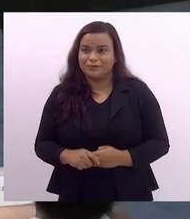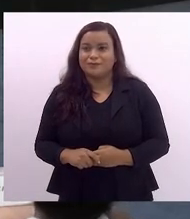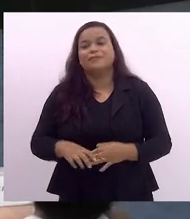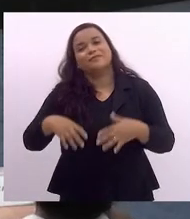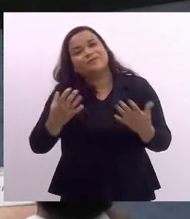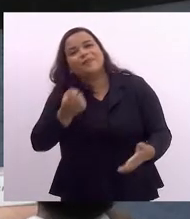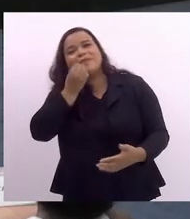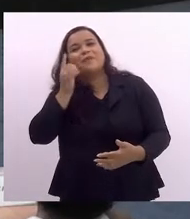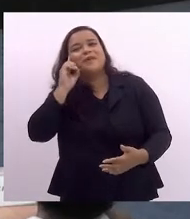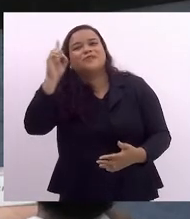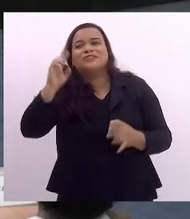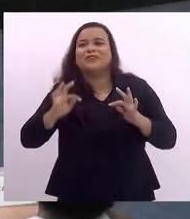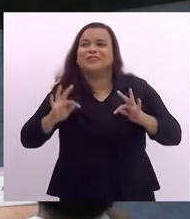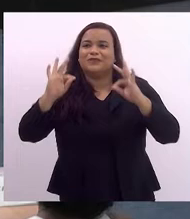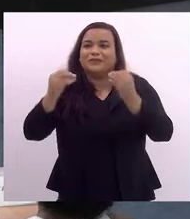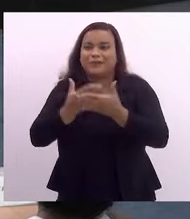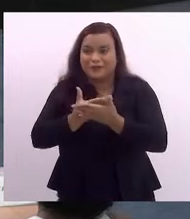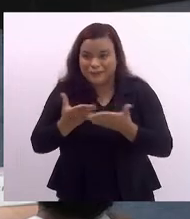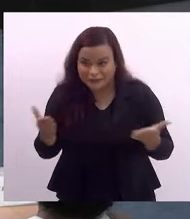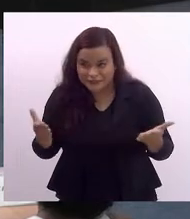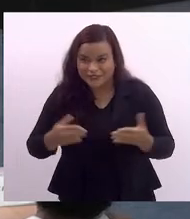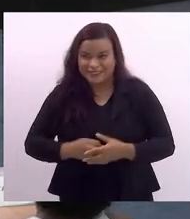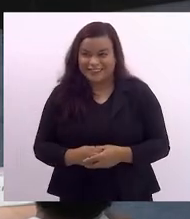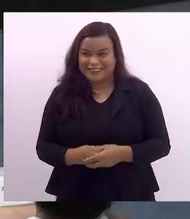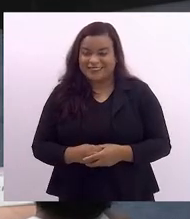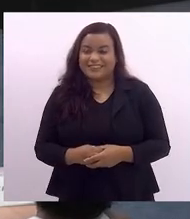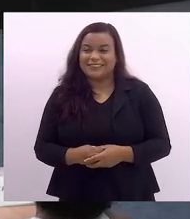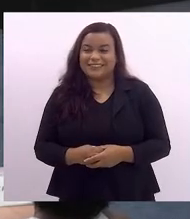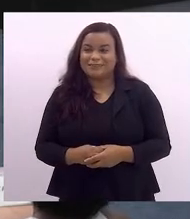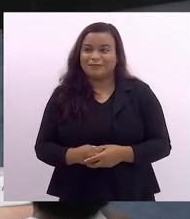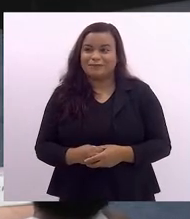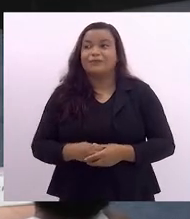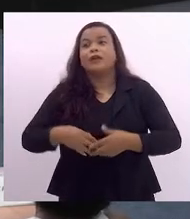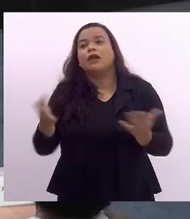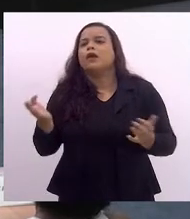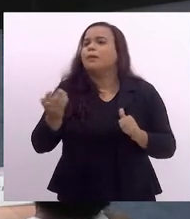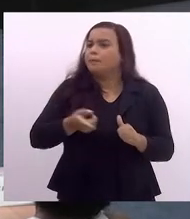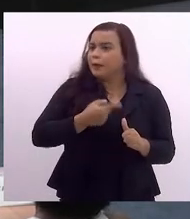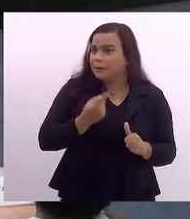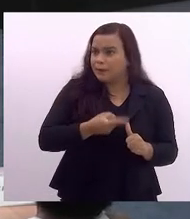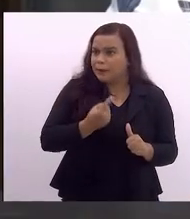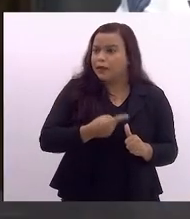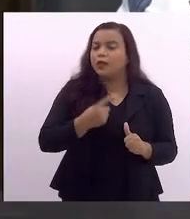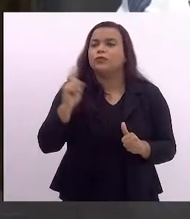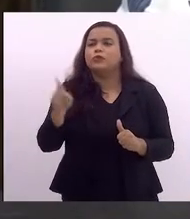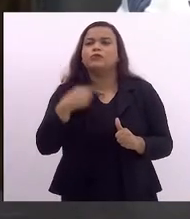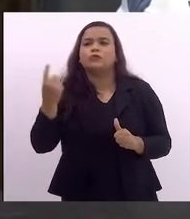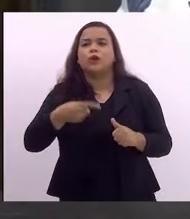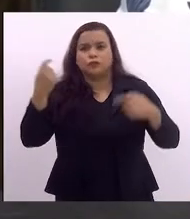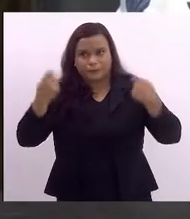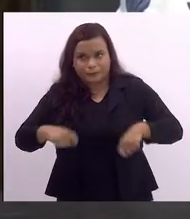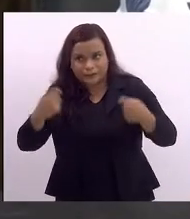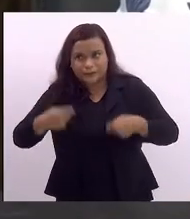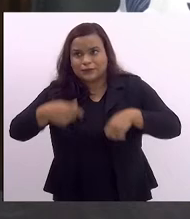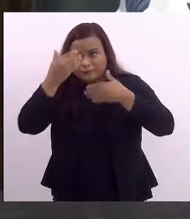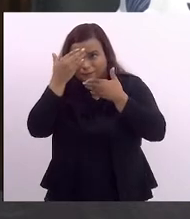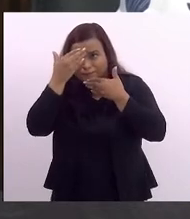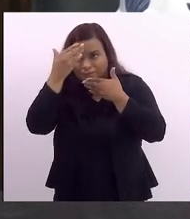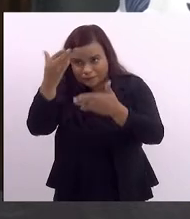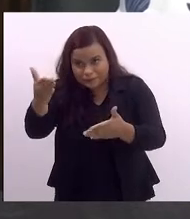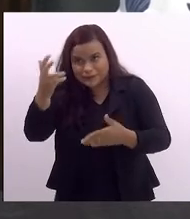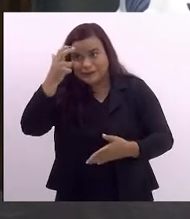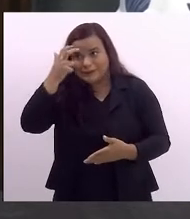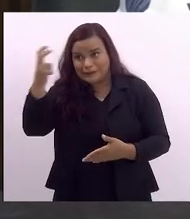Bom dia a todas, bom dia a todos, bom dia a todos. Primeiro, precisamos, de fato, agradecer à